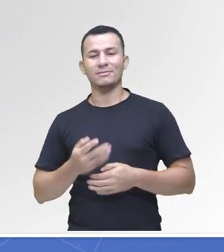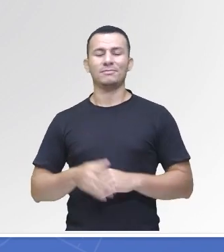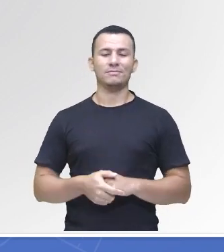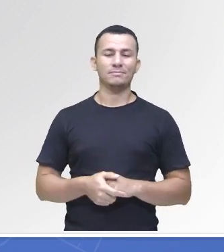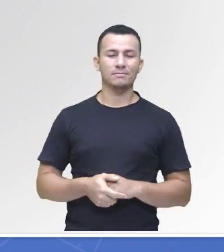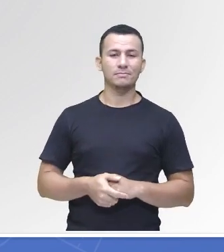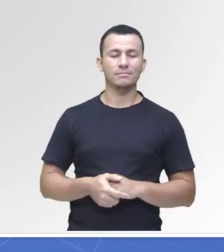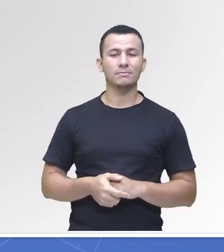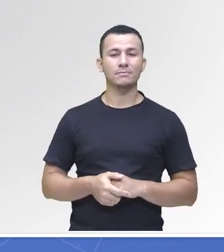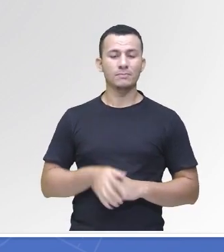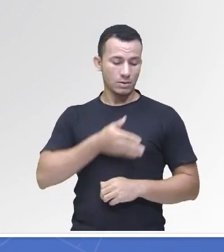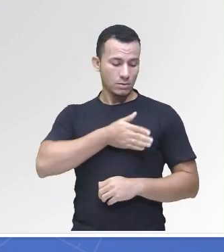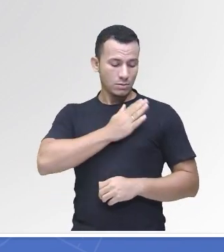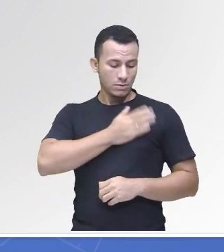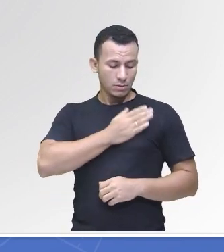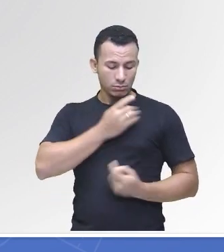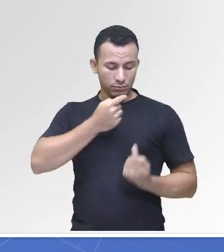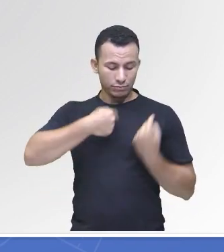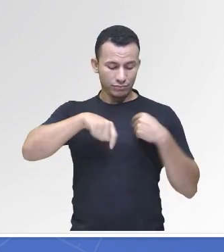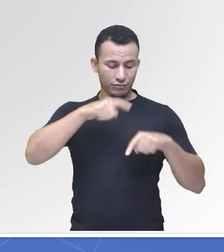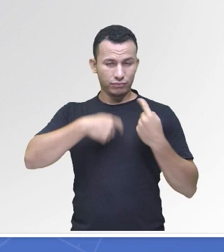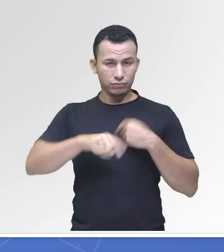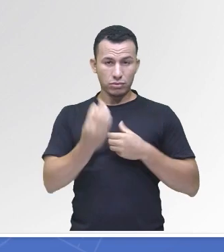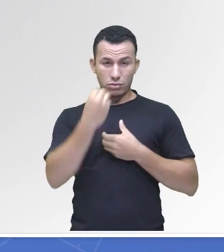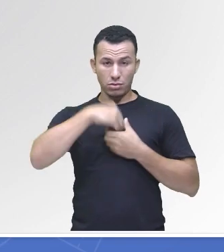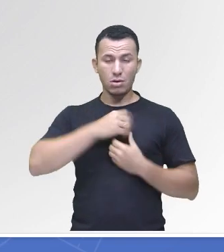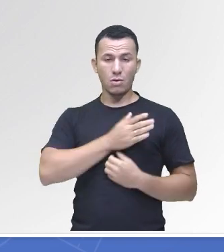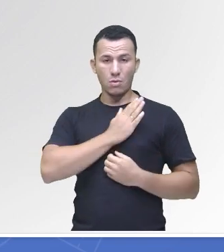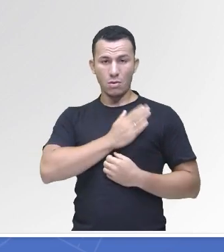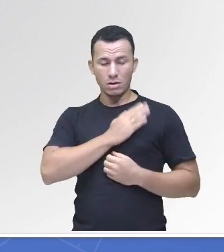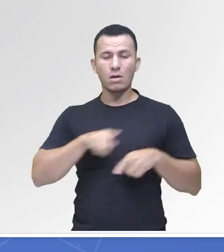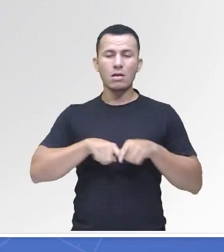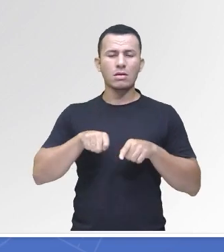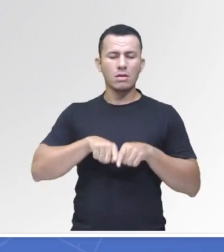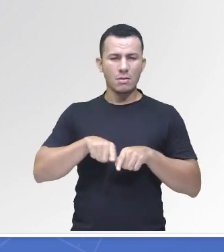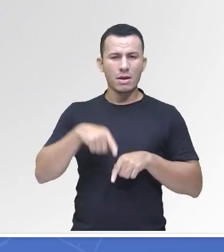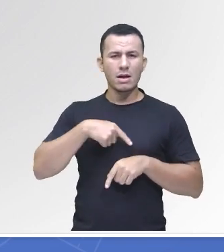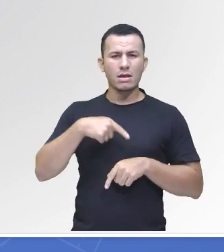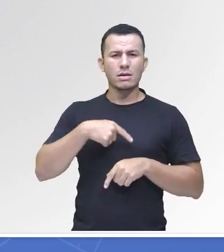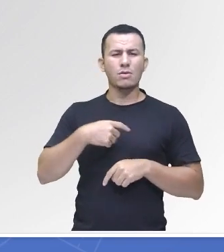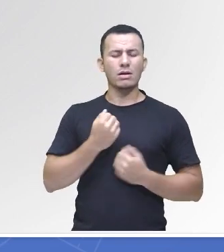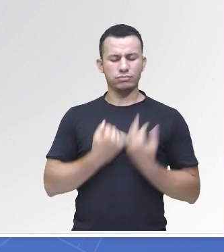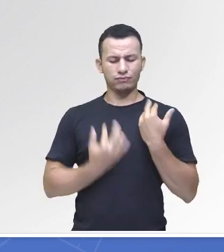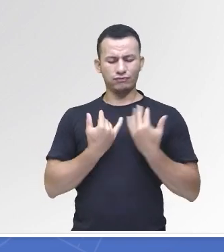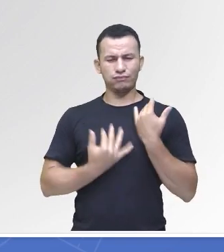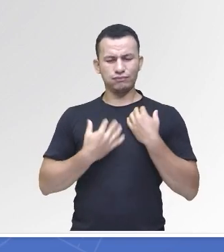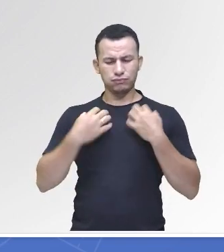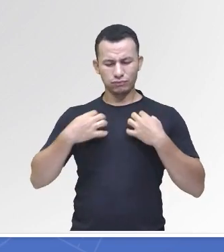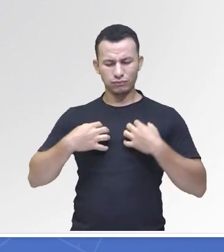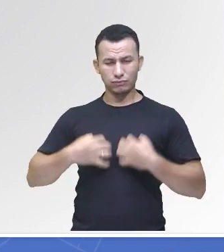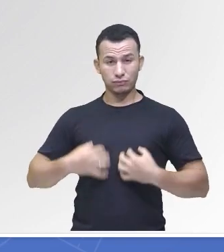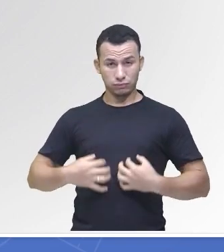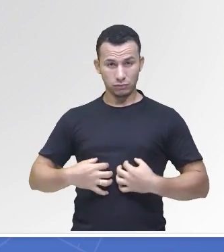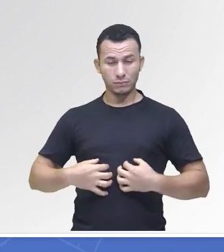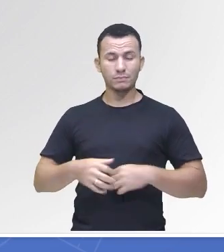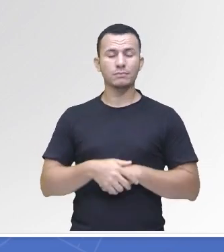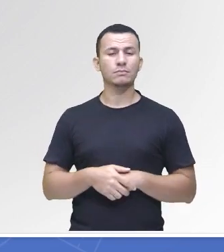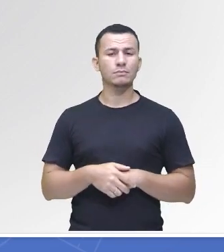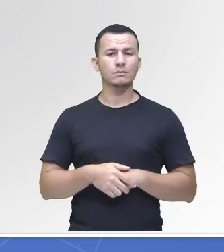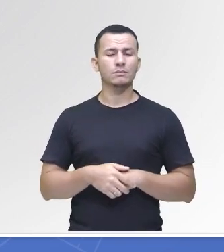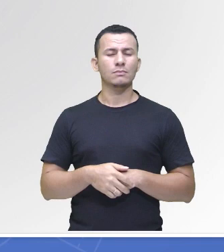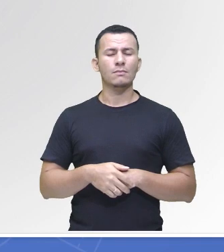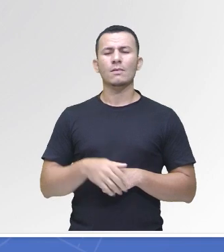Então, o sistema cardiovascular ele é formado pelo coração e uma grande quantidade de vasos sanguíneos. Esses vasos podem